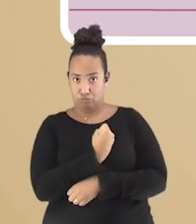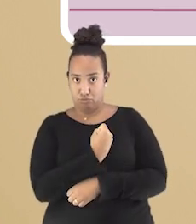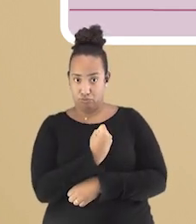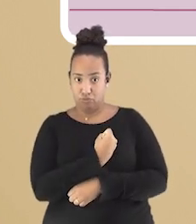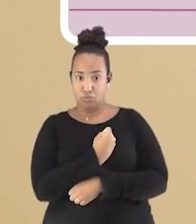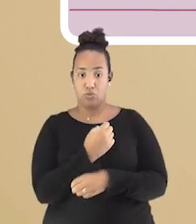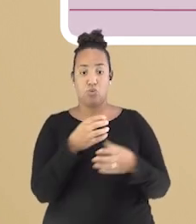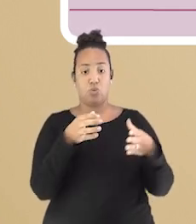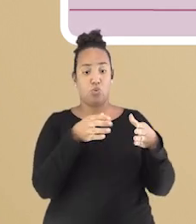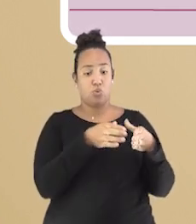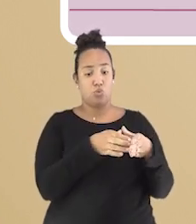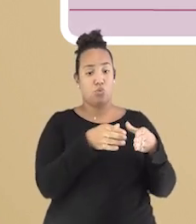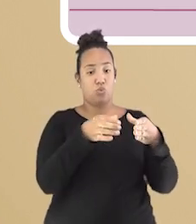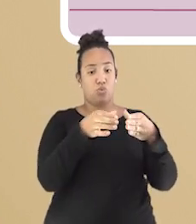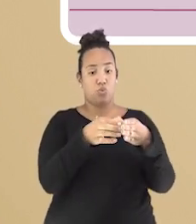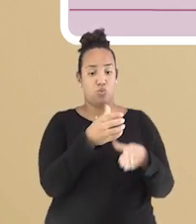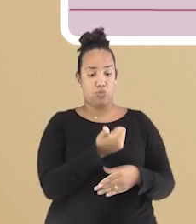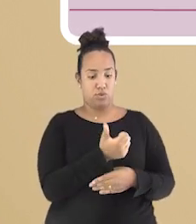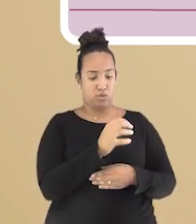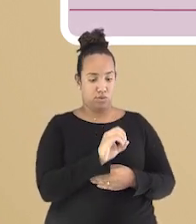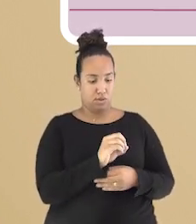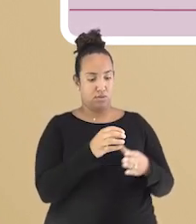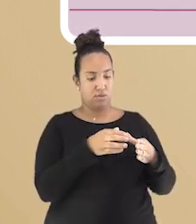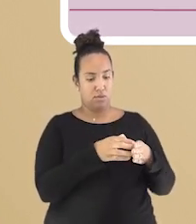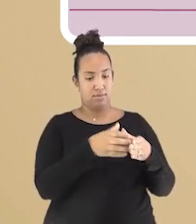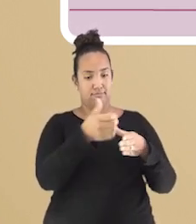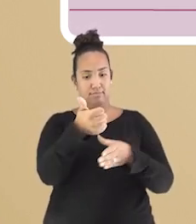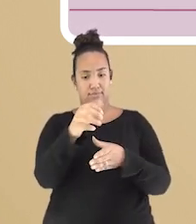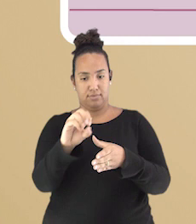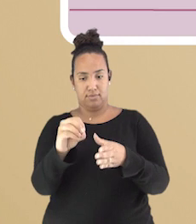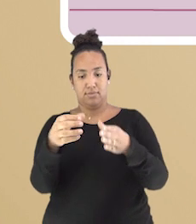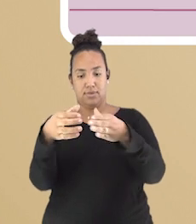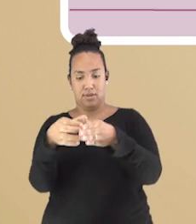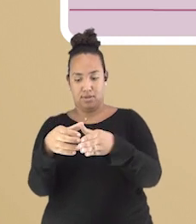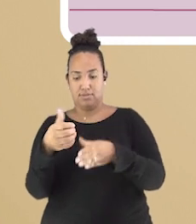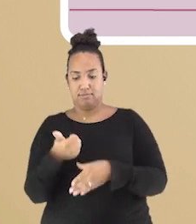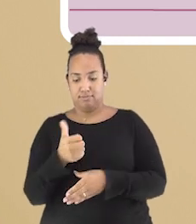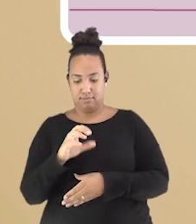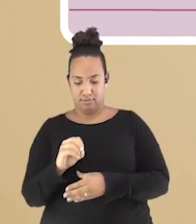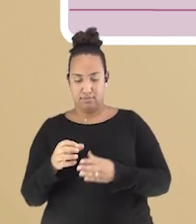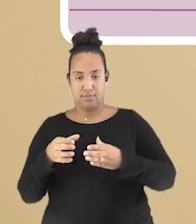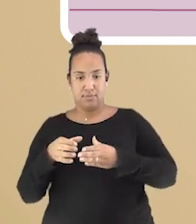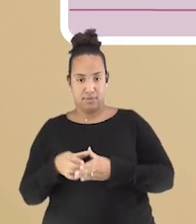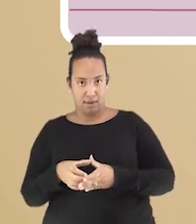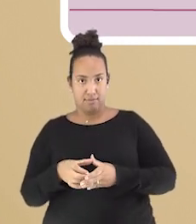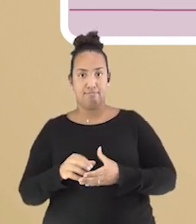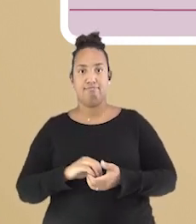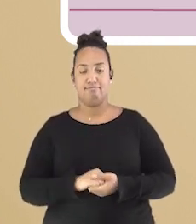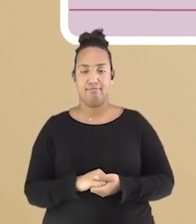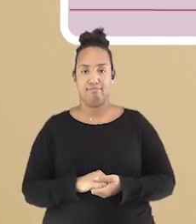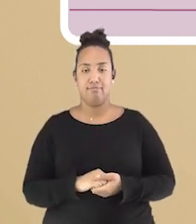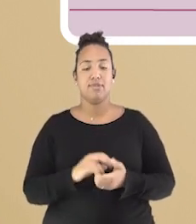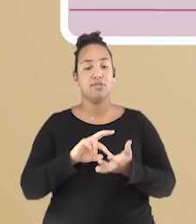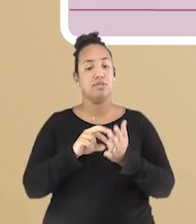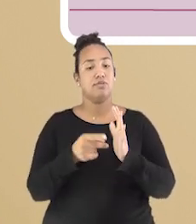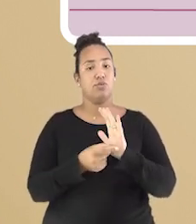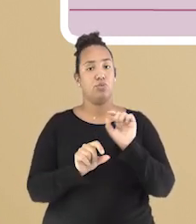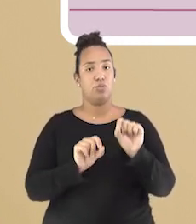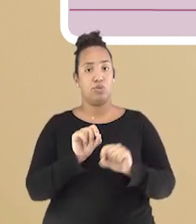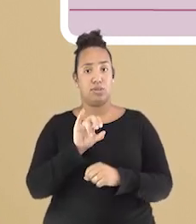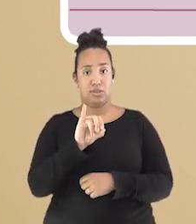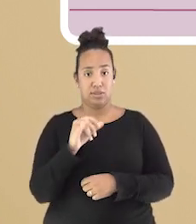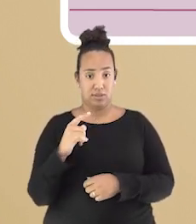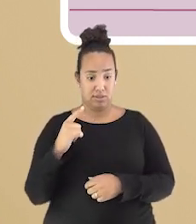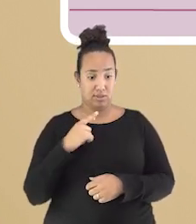contagem agrupando os números de 10 em 10. Ou seja, quando juntamos 10 unidades, dizemos